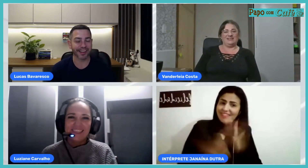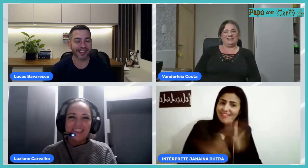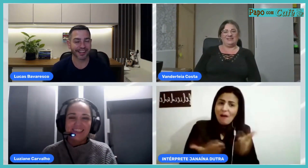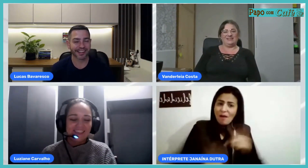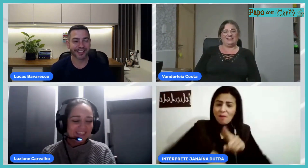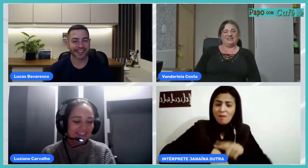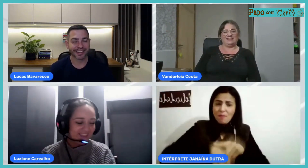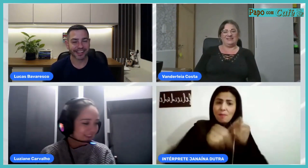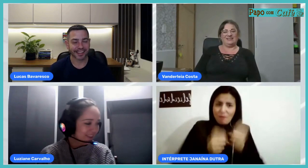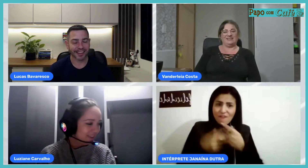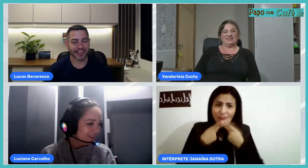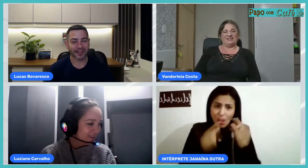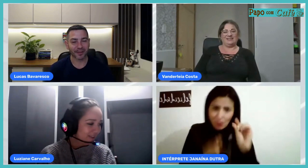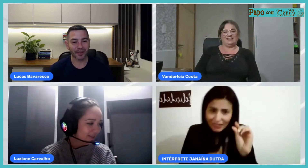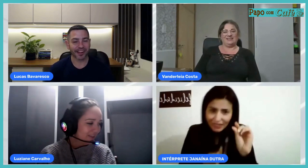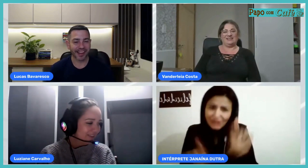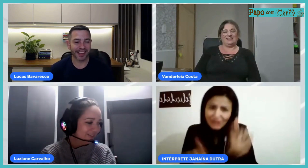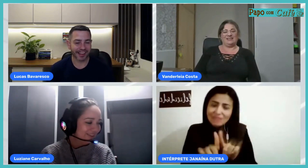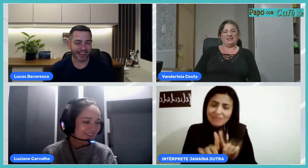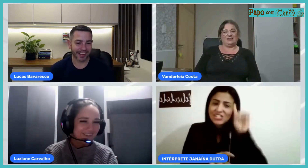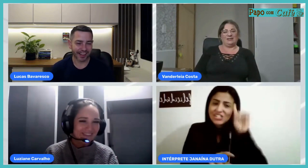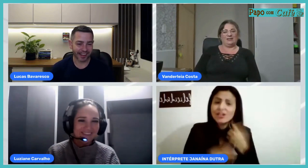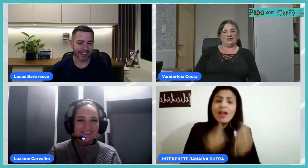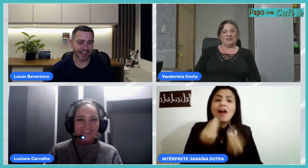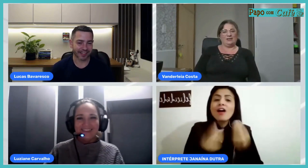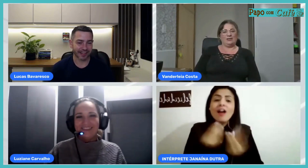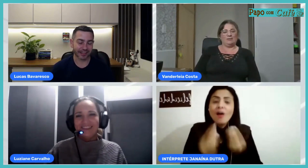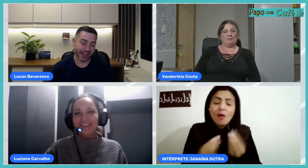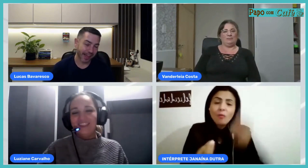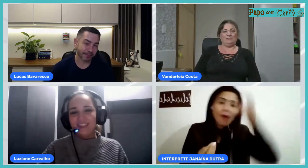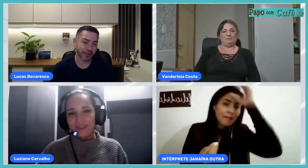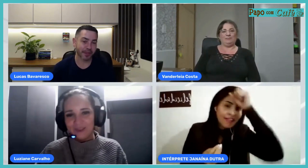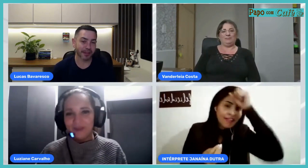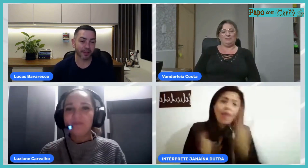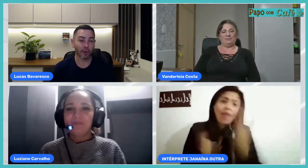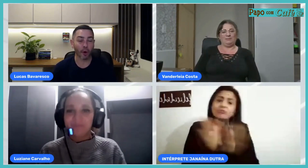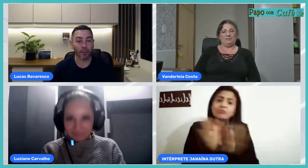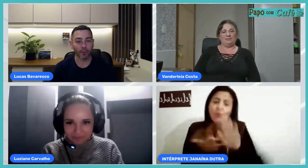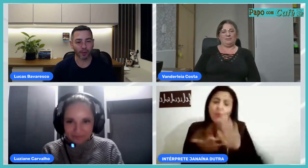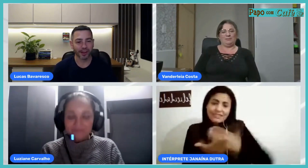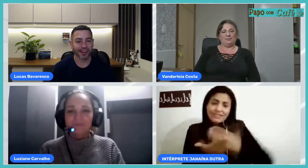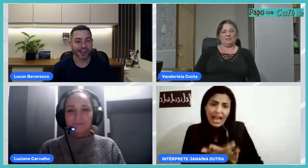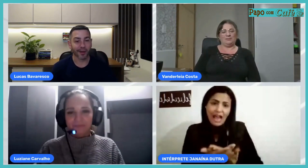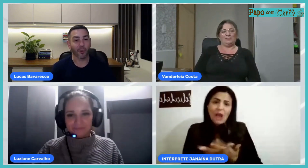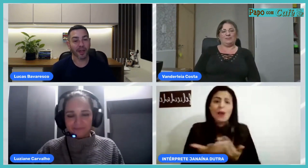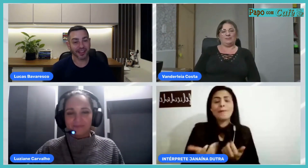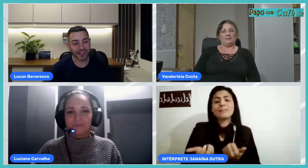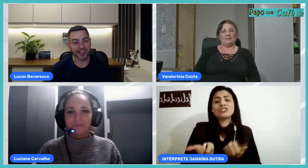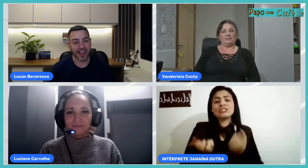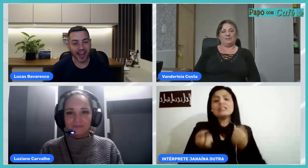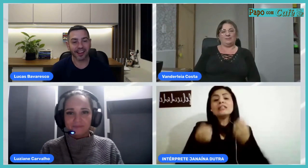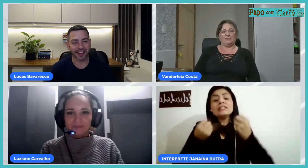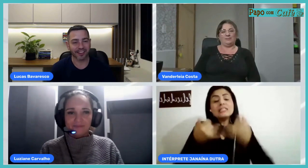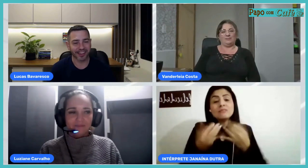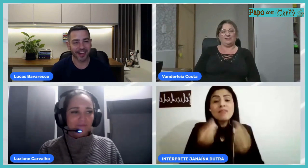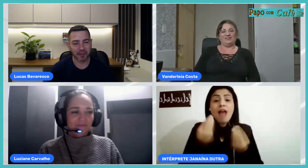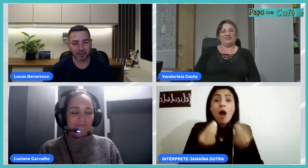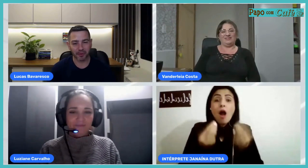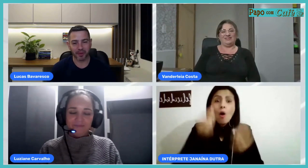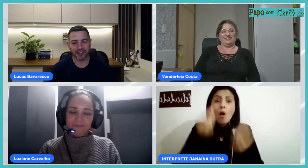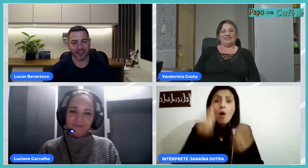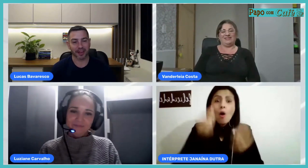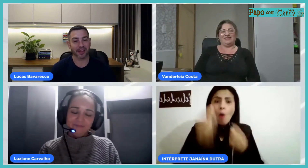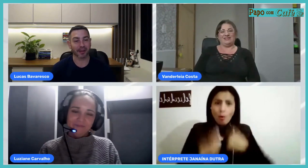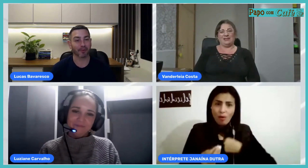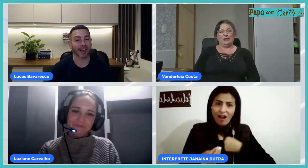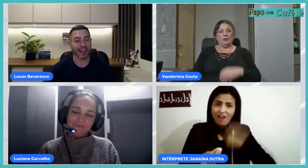como ela chegou, né, a ser intérprete e como eu conheci ela, na verdade, porque